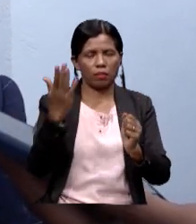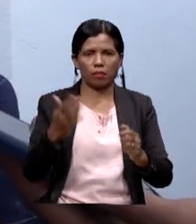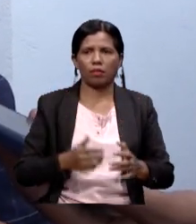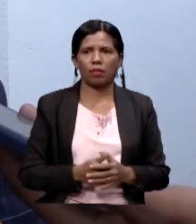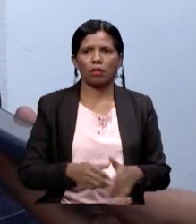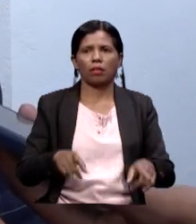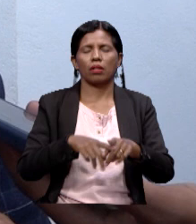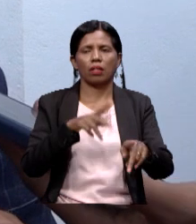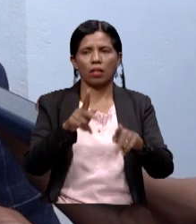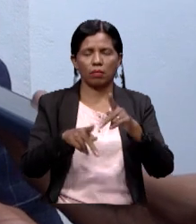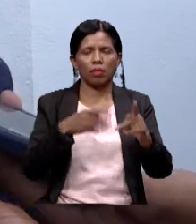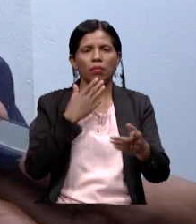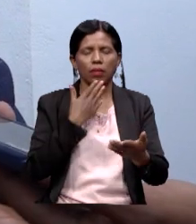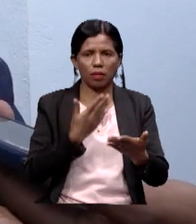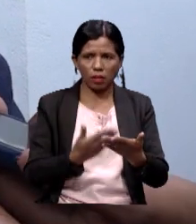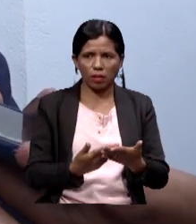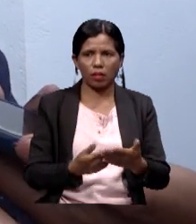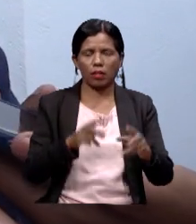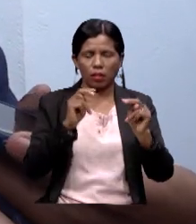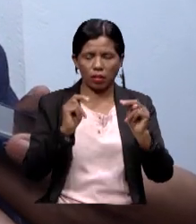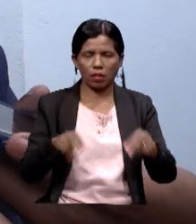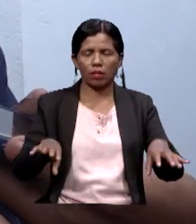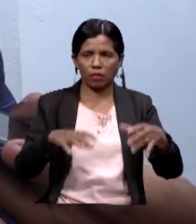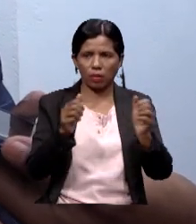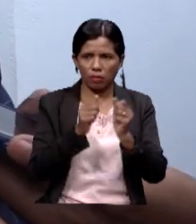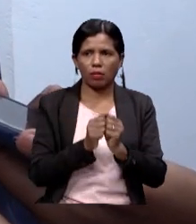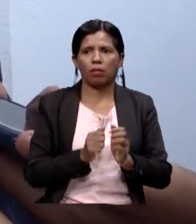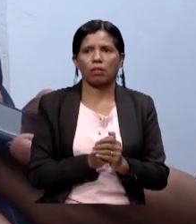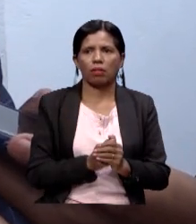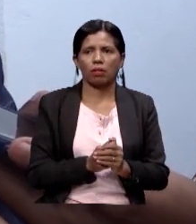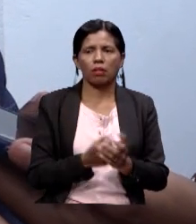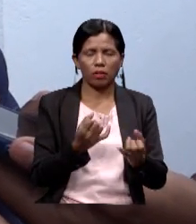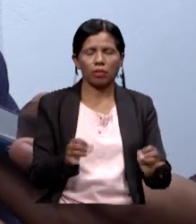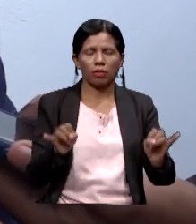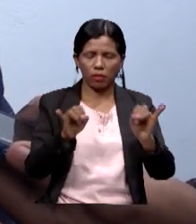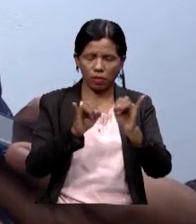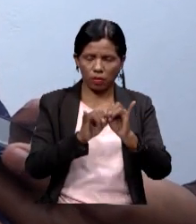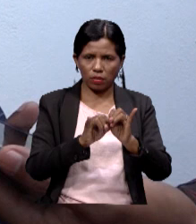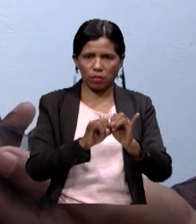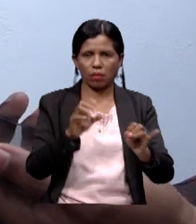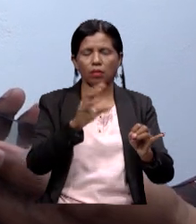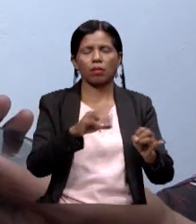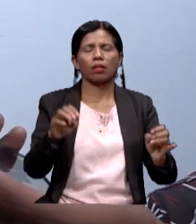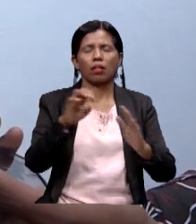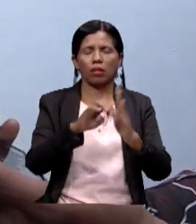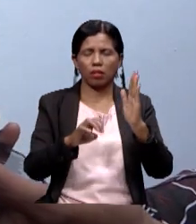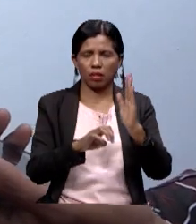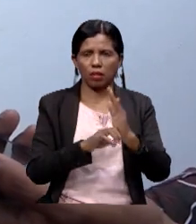no dar se dar um dever media, tem que colaborar. Los grae, instituições de dever estado cria, ni hal ne